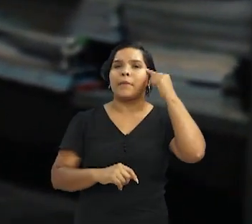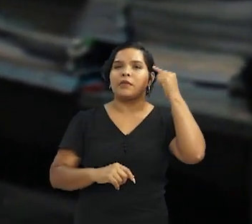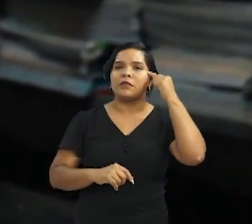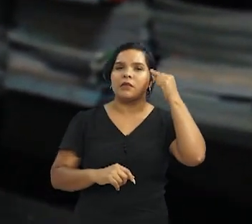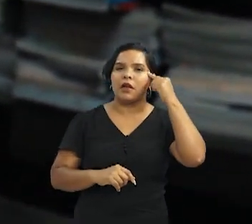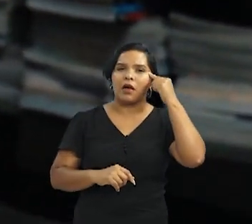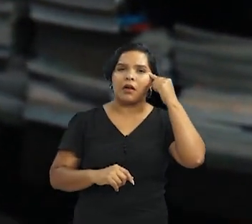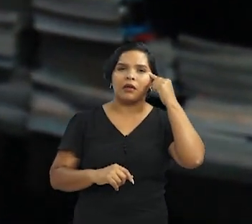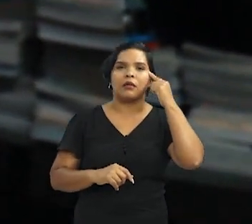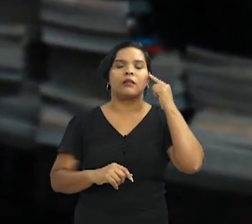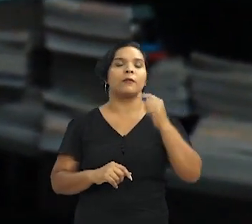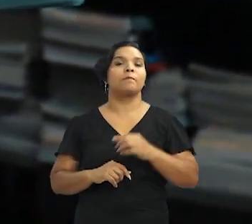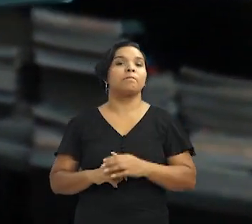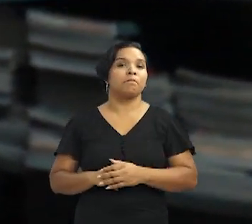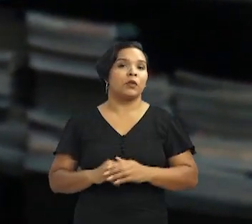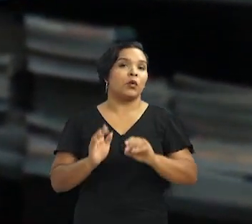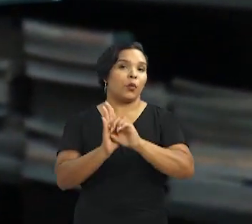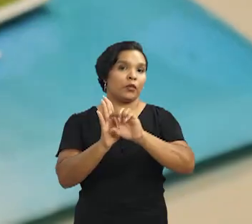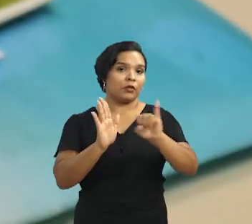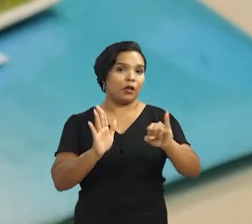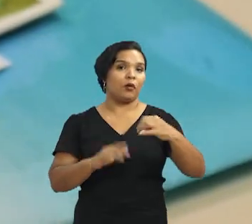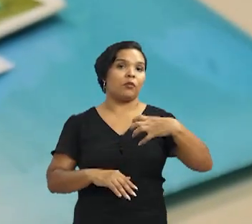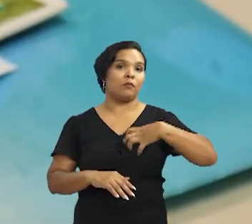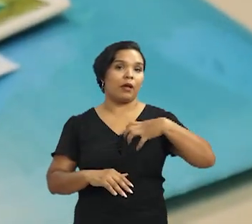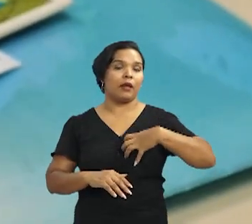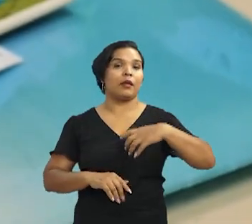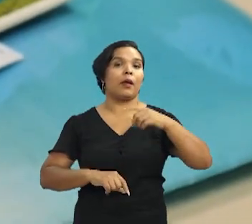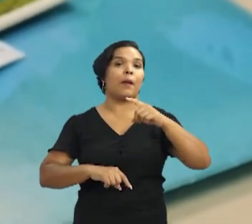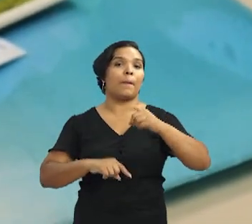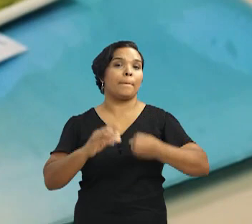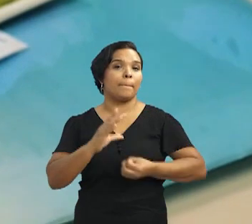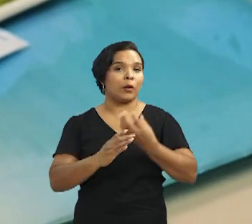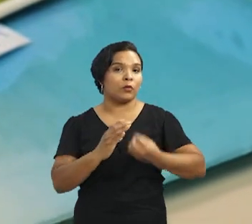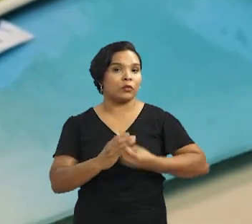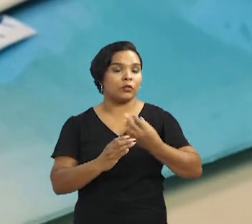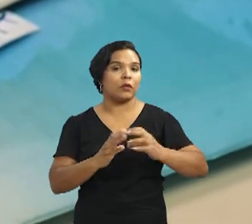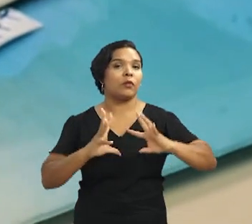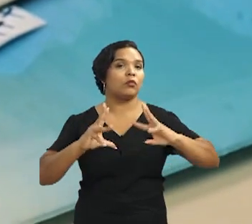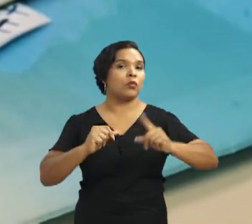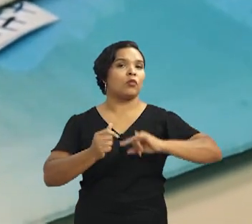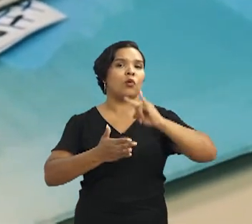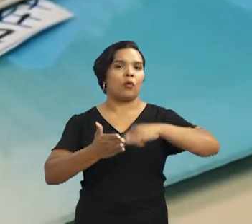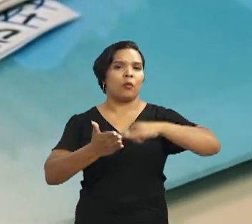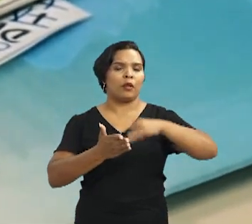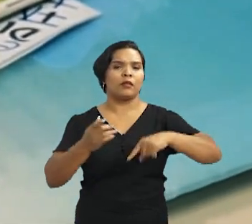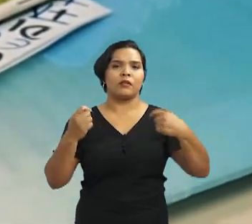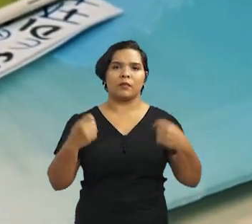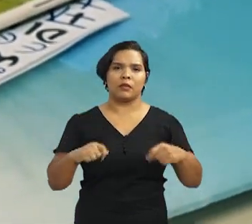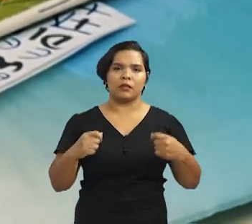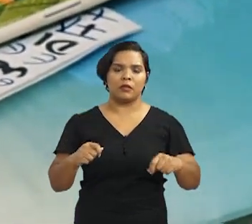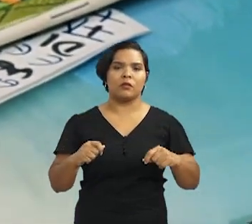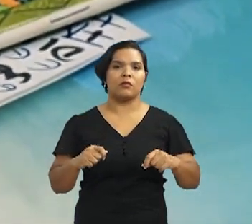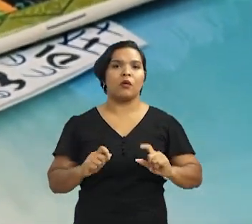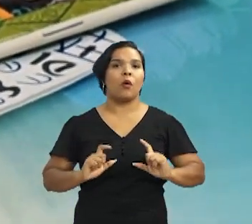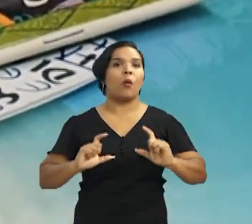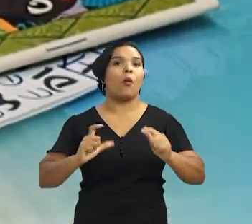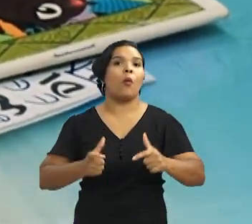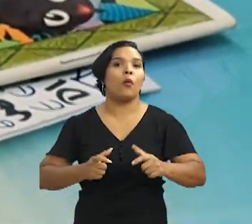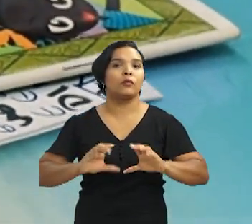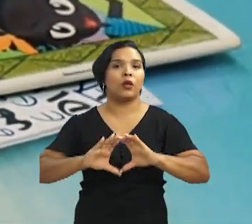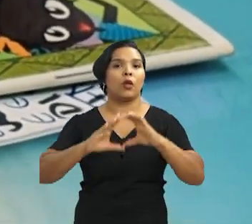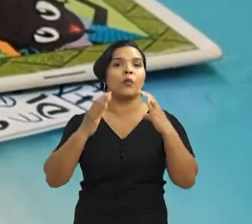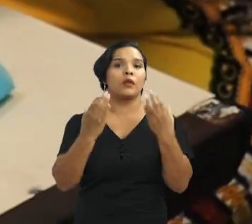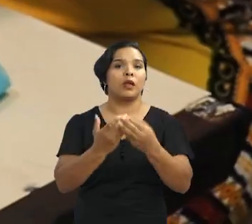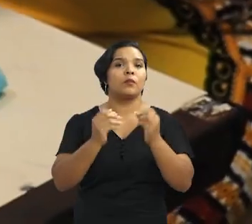do Quilombo. Ela foi pensada na perspectiva dos editais do Estado, do Bahia Produtiva. Então, nela eu trago todos os documentos que é